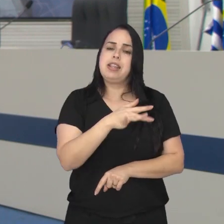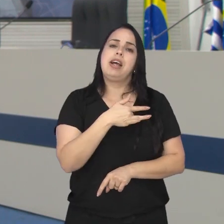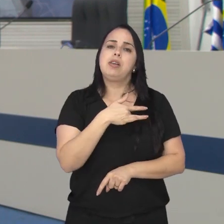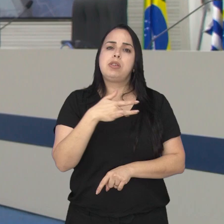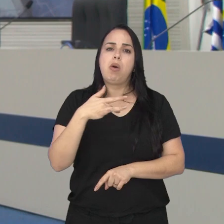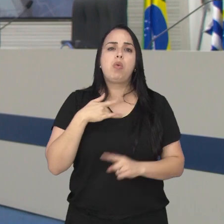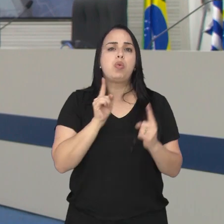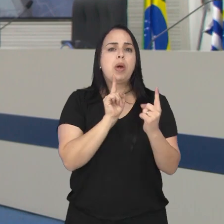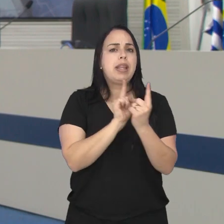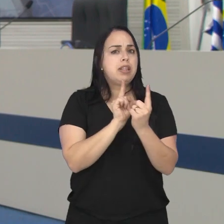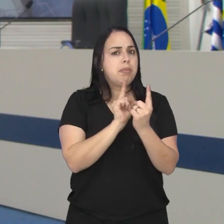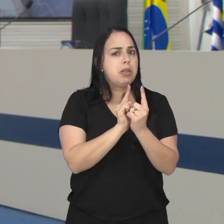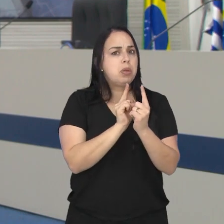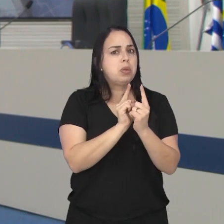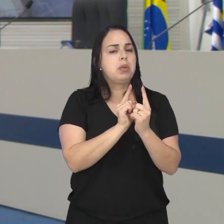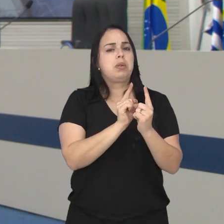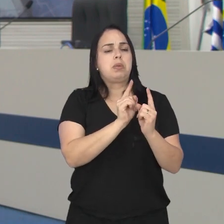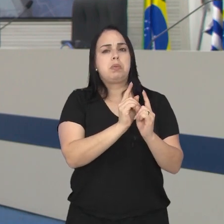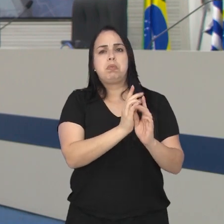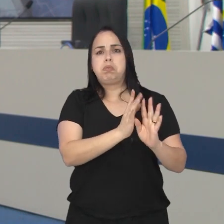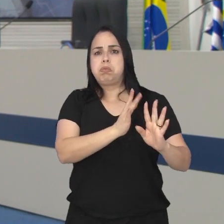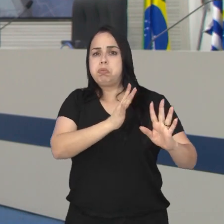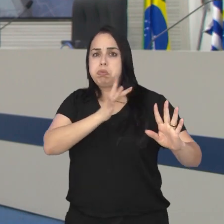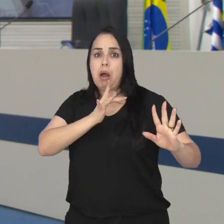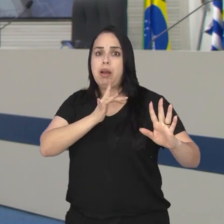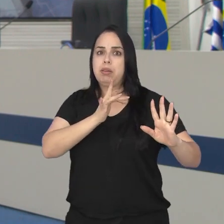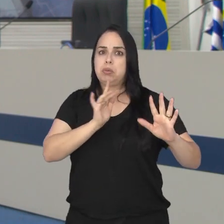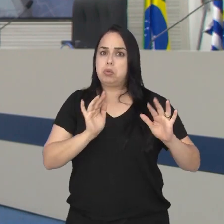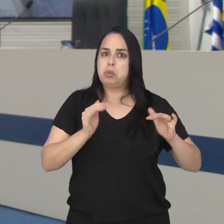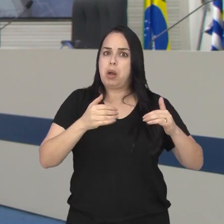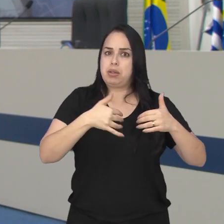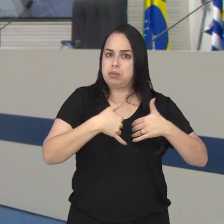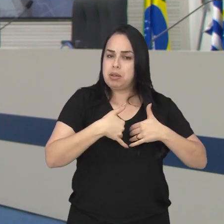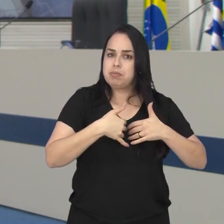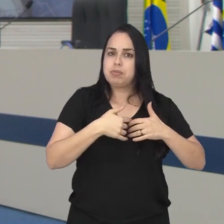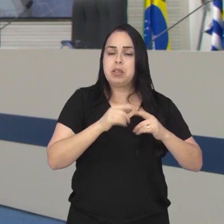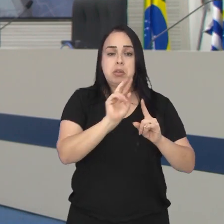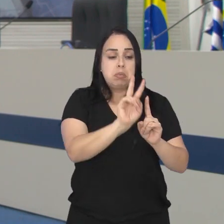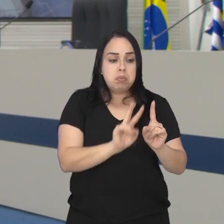da Saúde o atendimento de várias pessoas contidas parlamentar